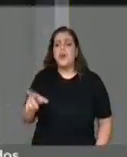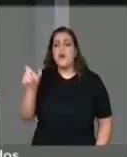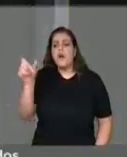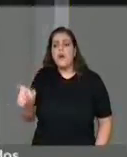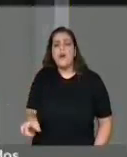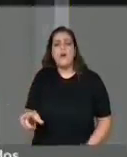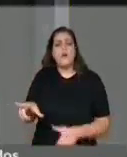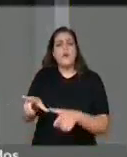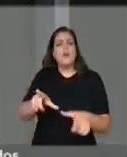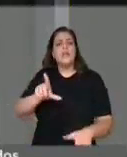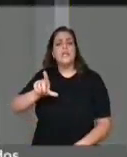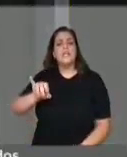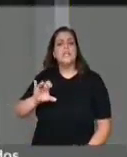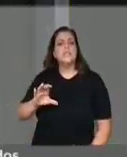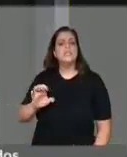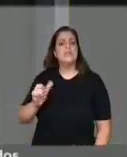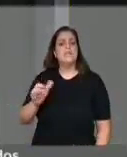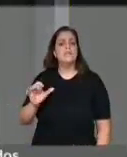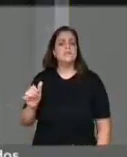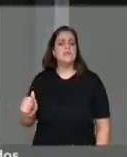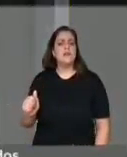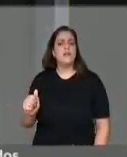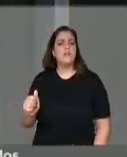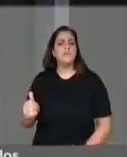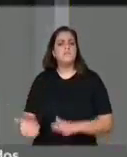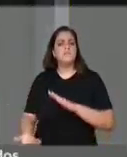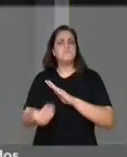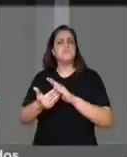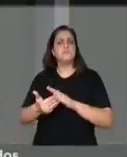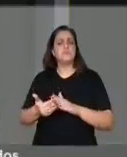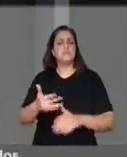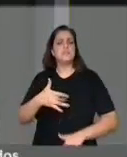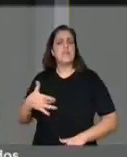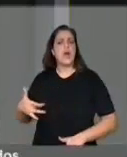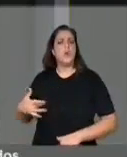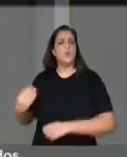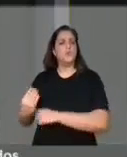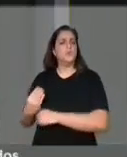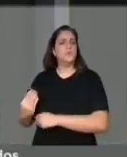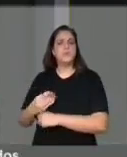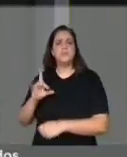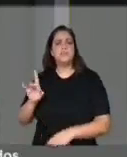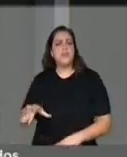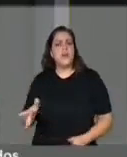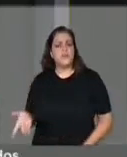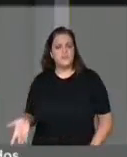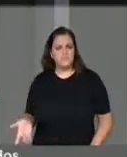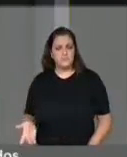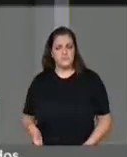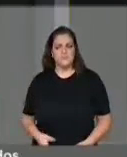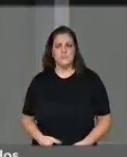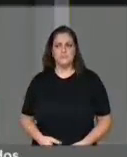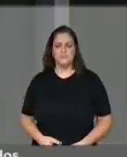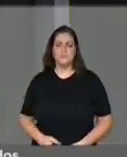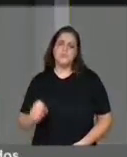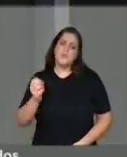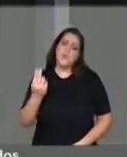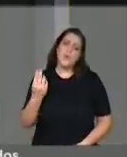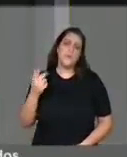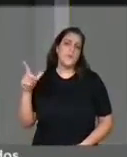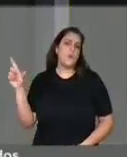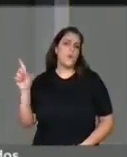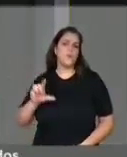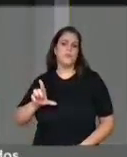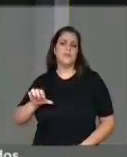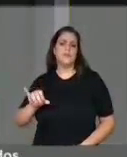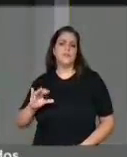licença de saúde ou outra que justifique o afastamento do trabalho. Esta é a mensagem que